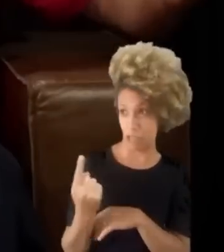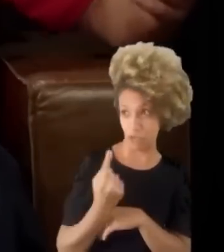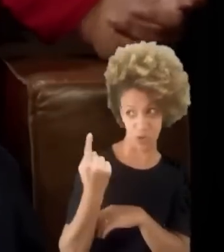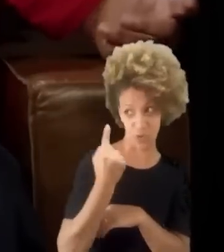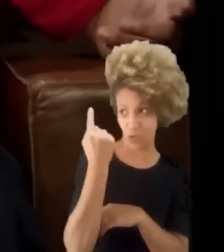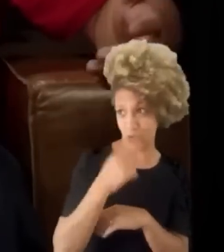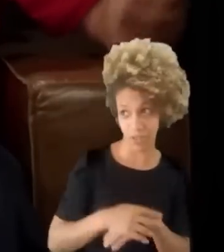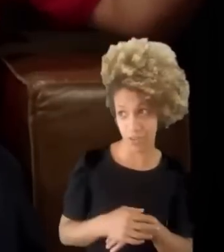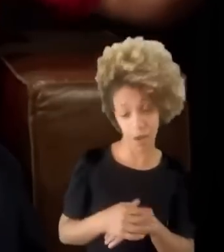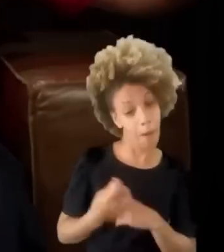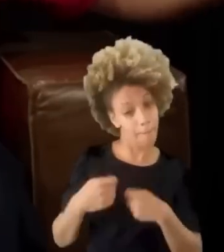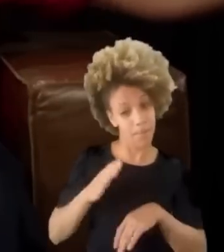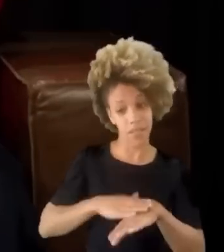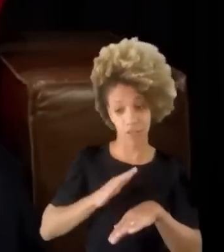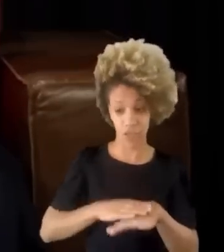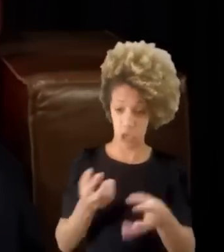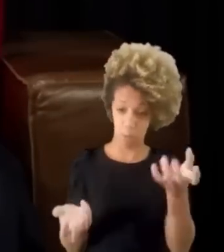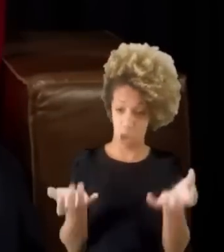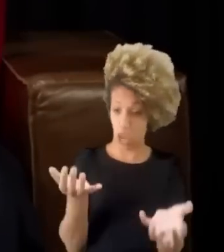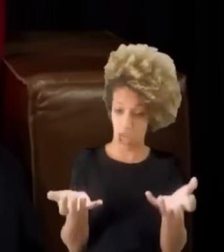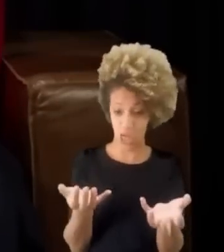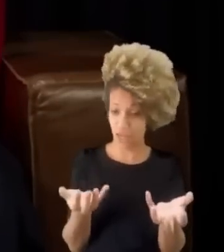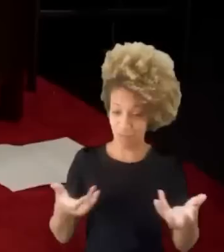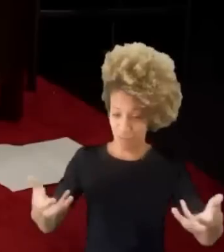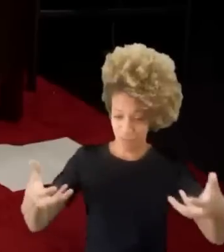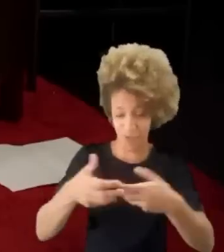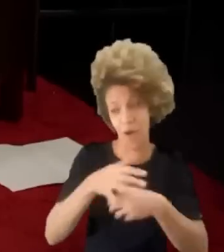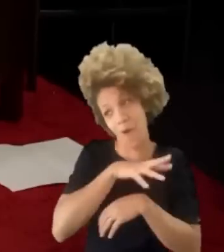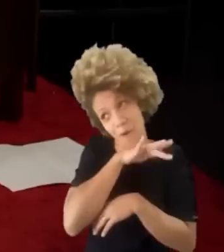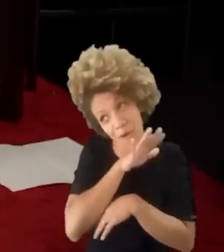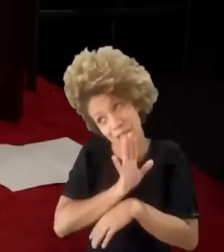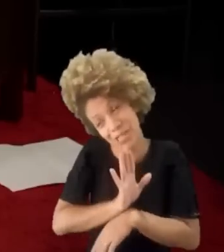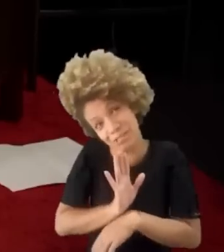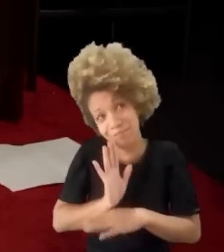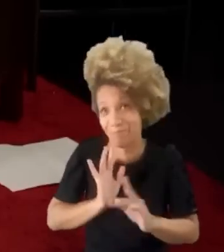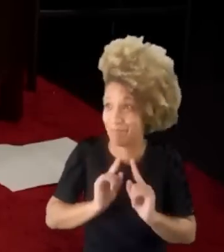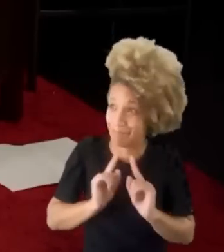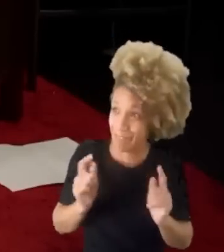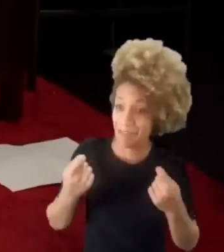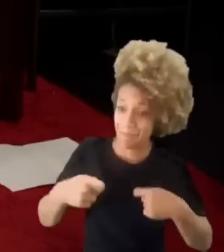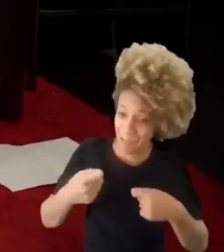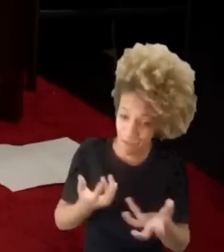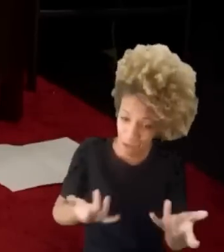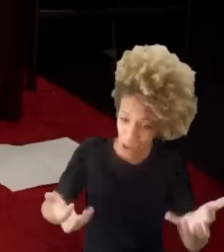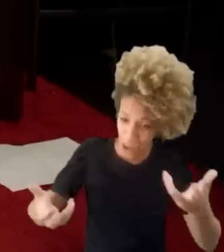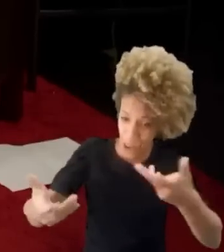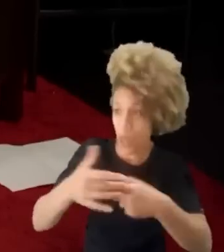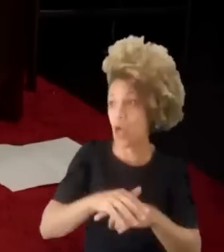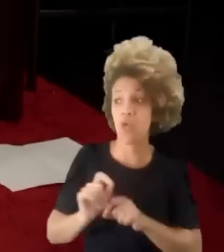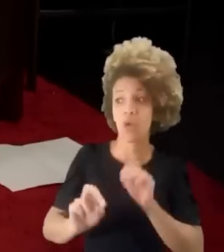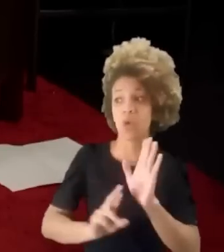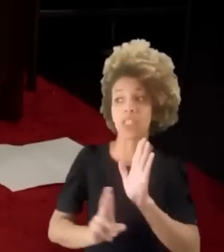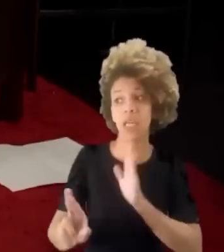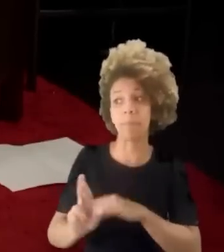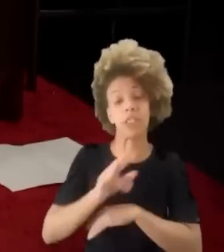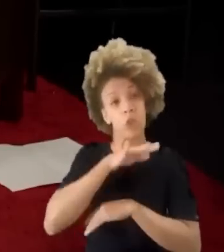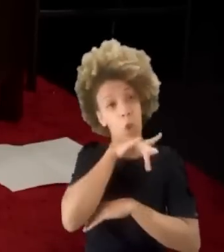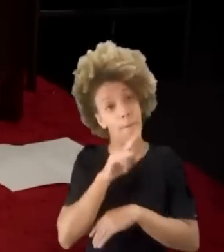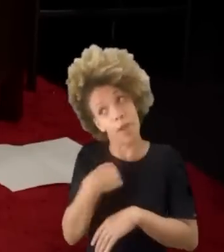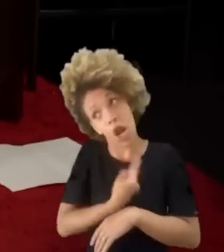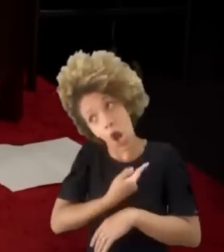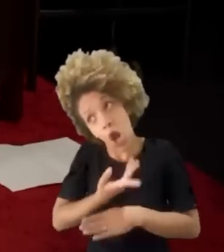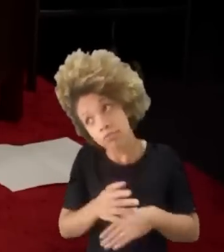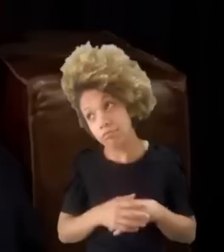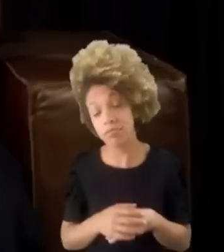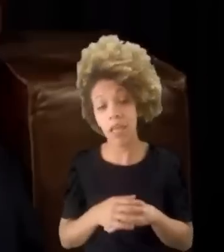é isso não é precisava fazer uma fogueira grande uma coisa ruim uma pessoa fazer uma fogueira grande numa coisa que representava uma coisa